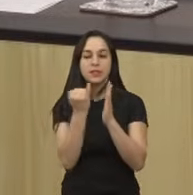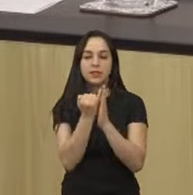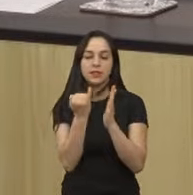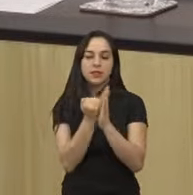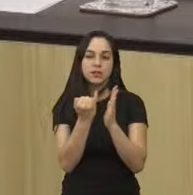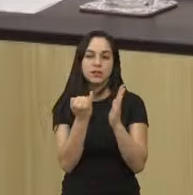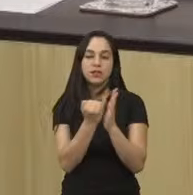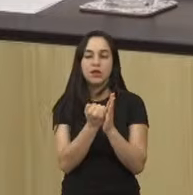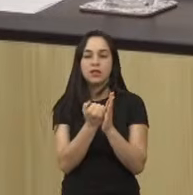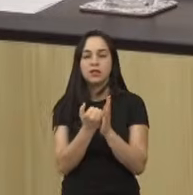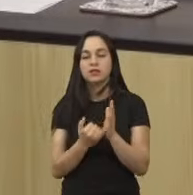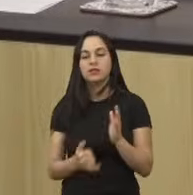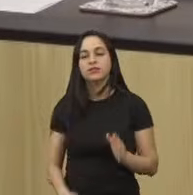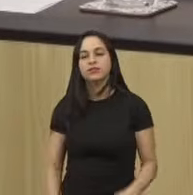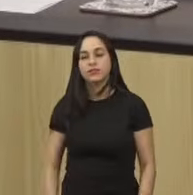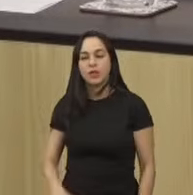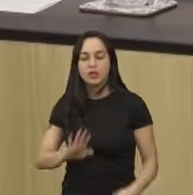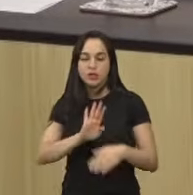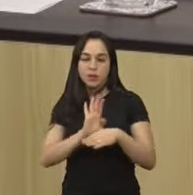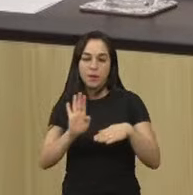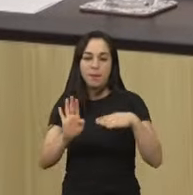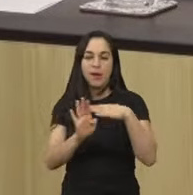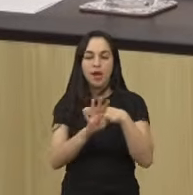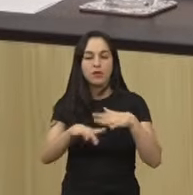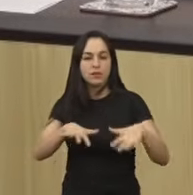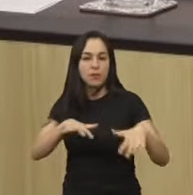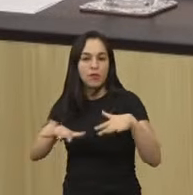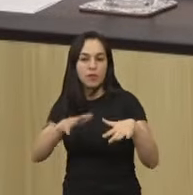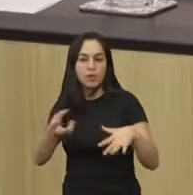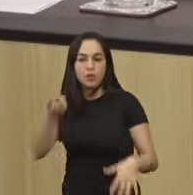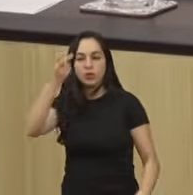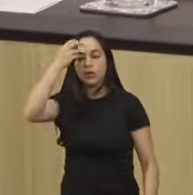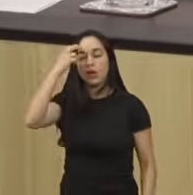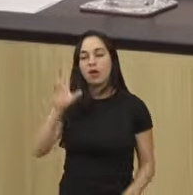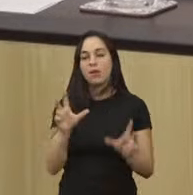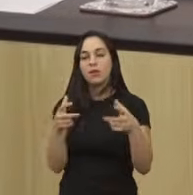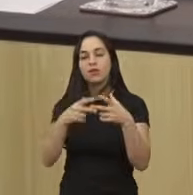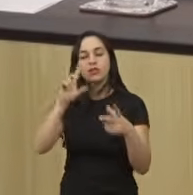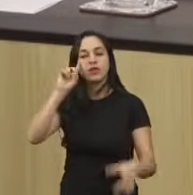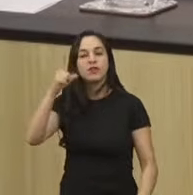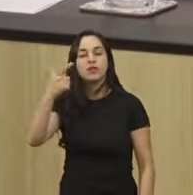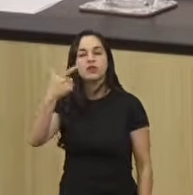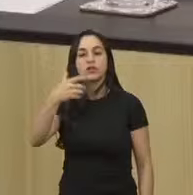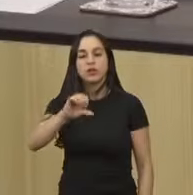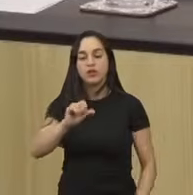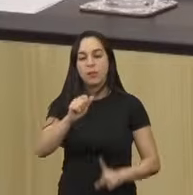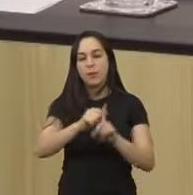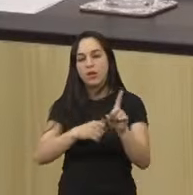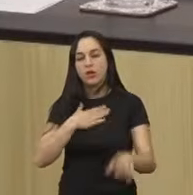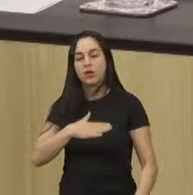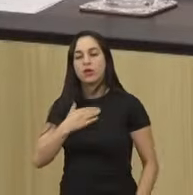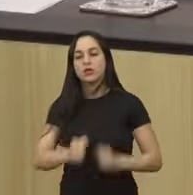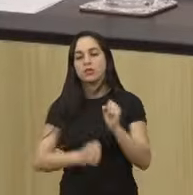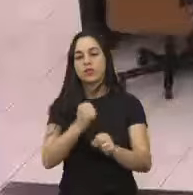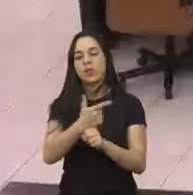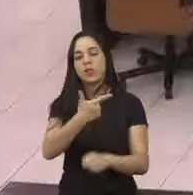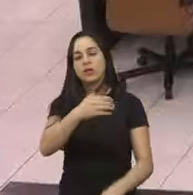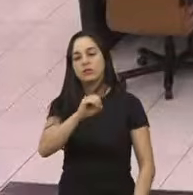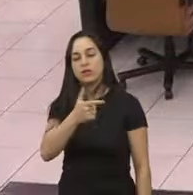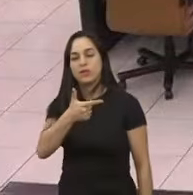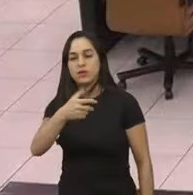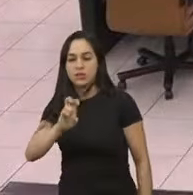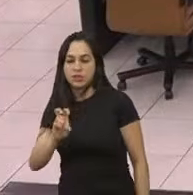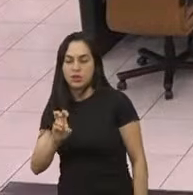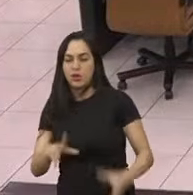e movimentos culturais. Câmara Municipal, 29 de agosto de 2025, autoria, vereadora Maria Amélia. Emenda